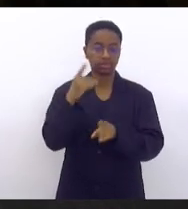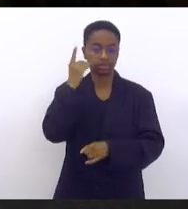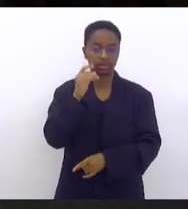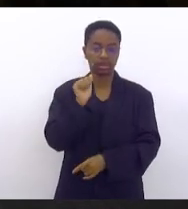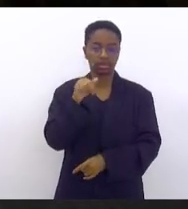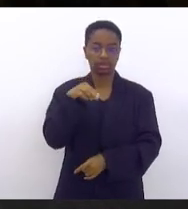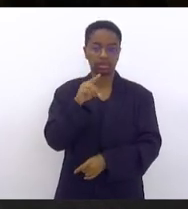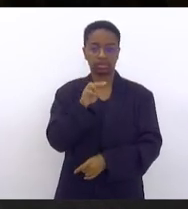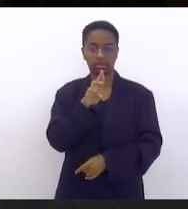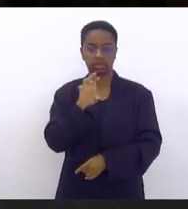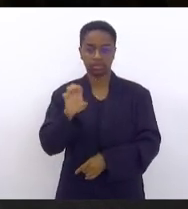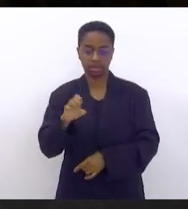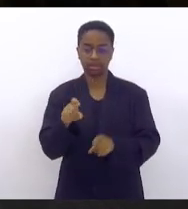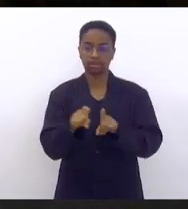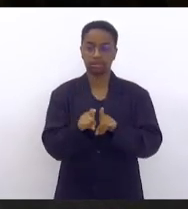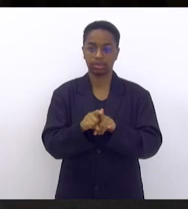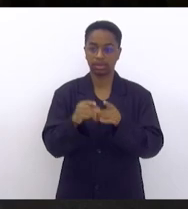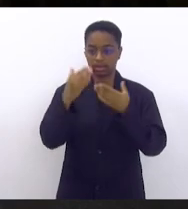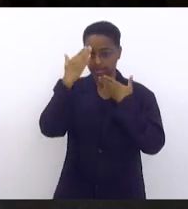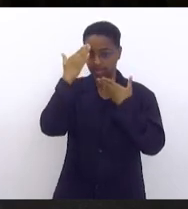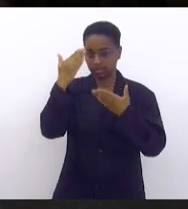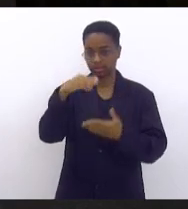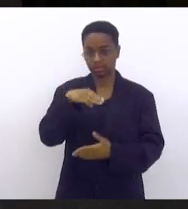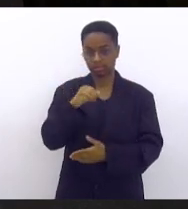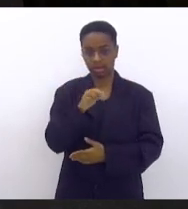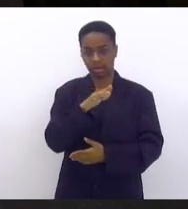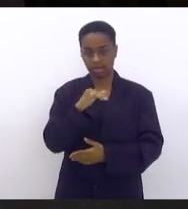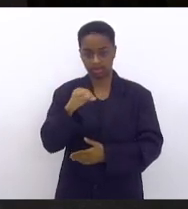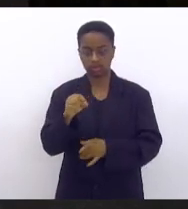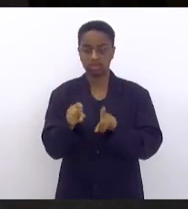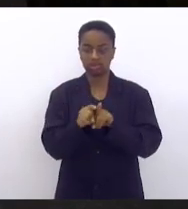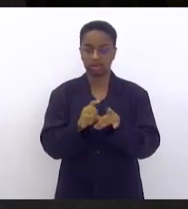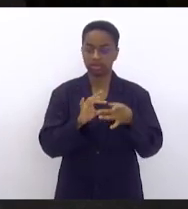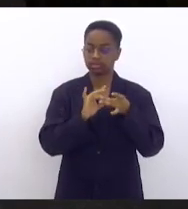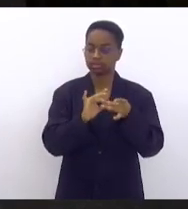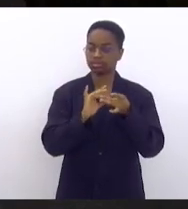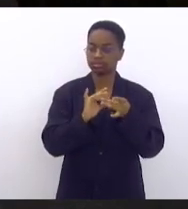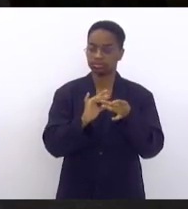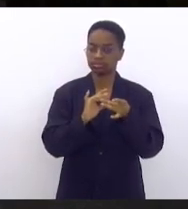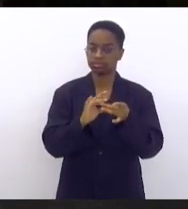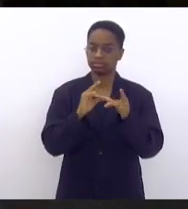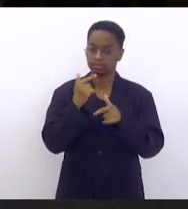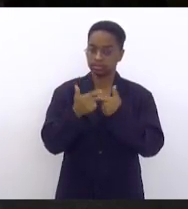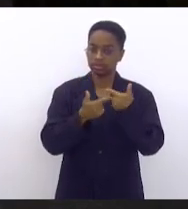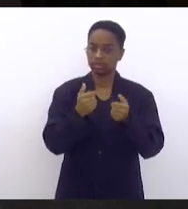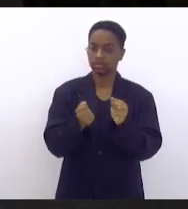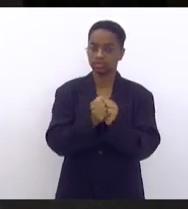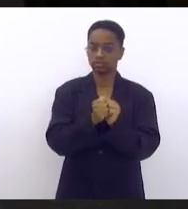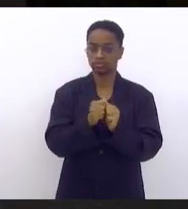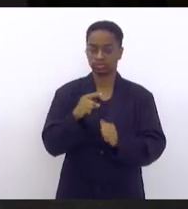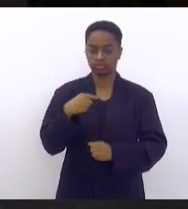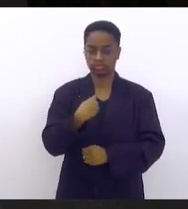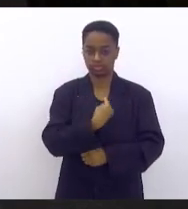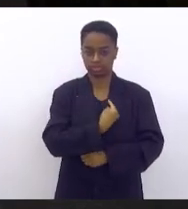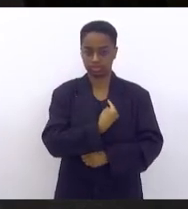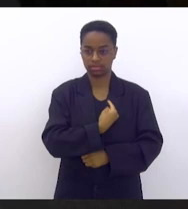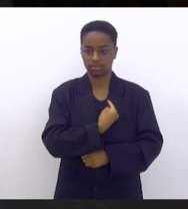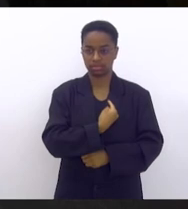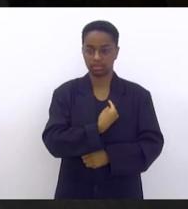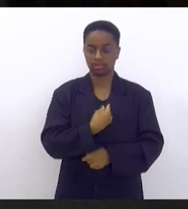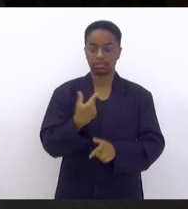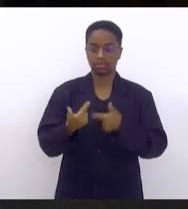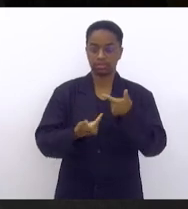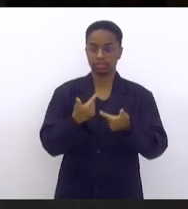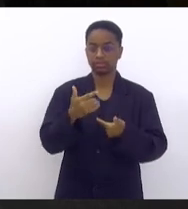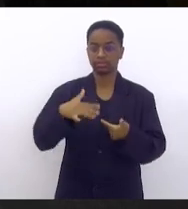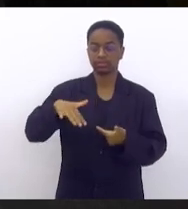faz presente aqui. Quero agradecer a presença do Mário, que é um grande companheiro de trabalho nosso, que é um companheiro que trabalha na área de endemia. A